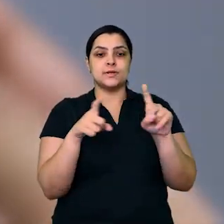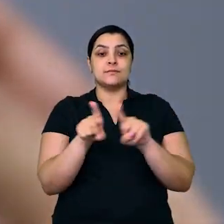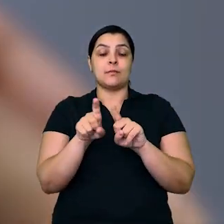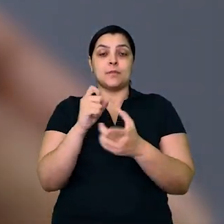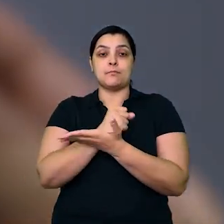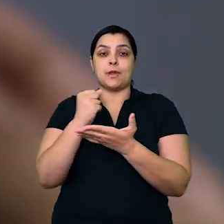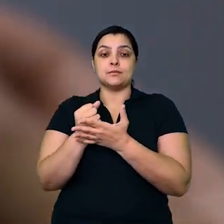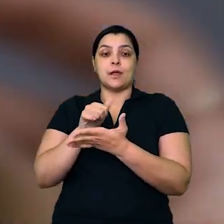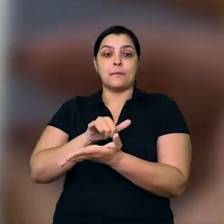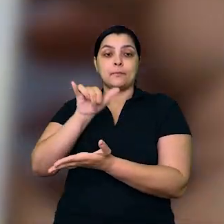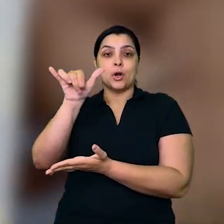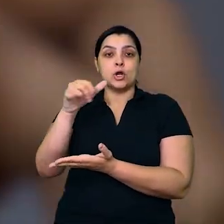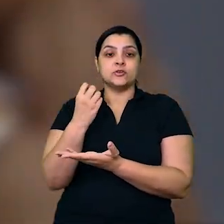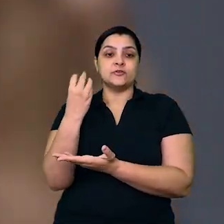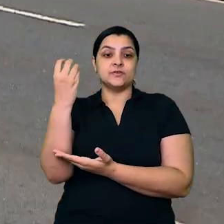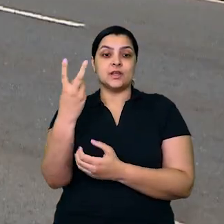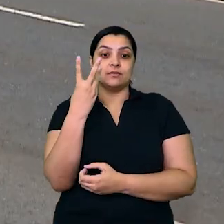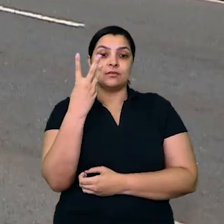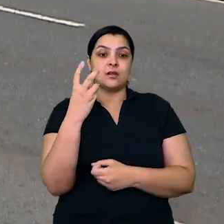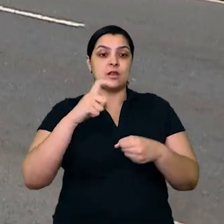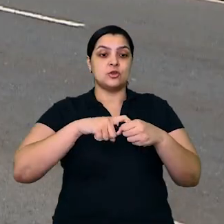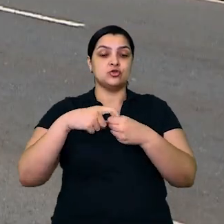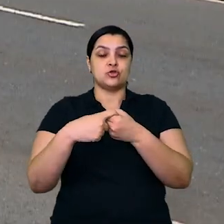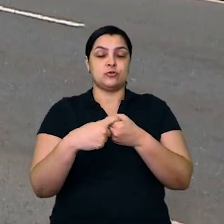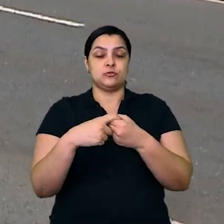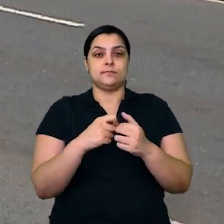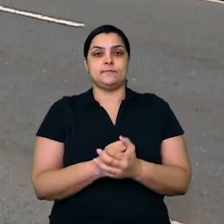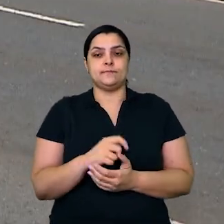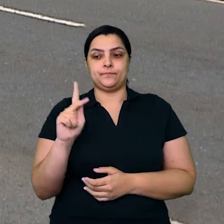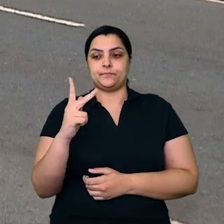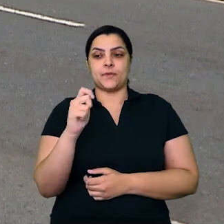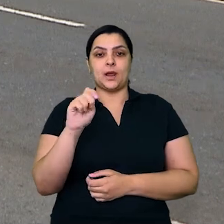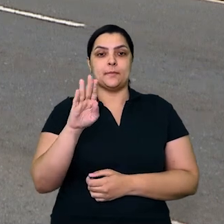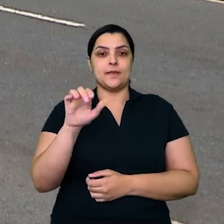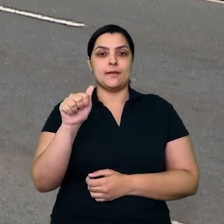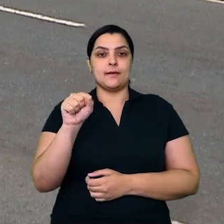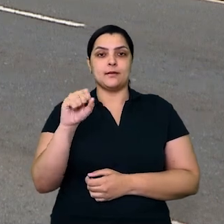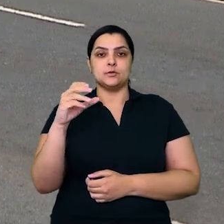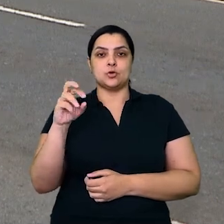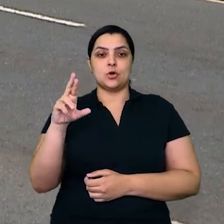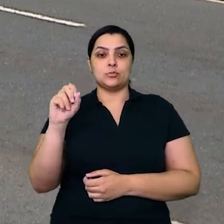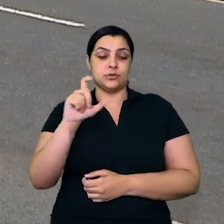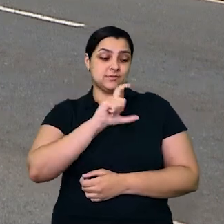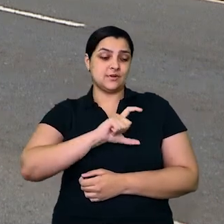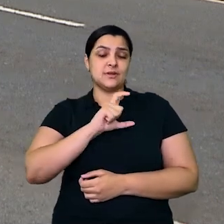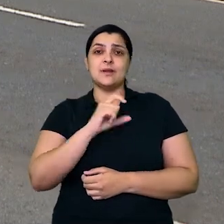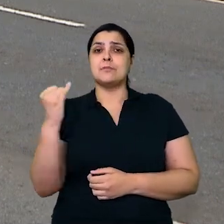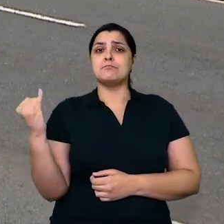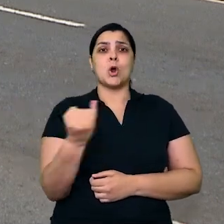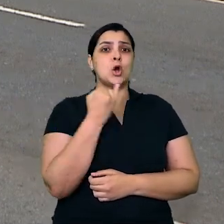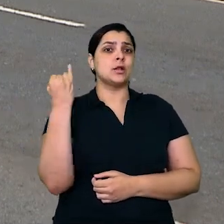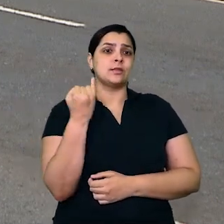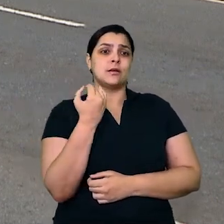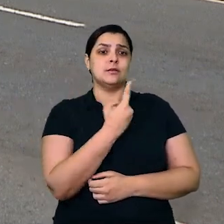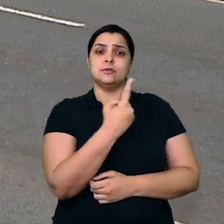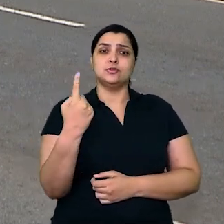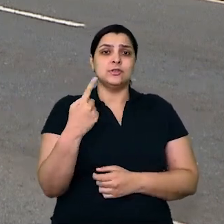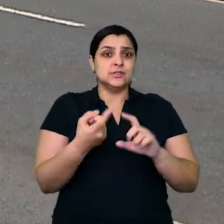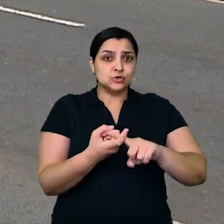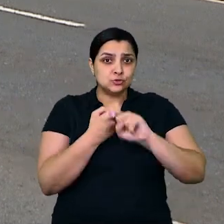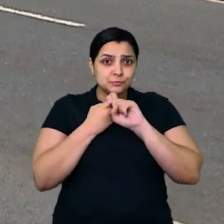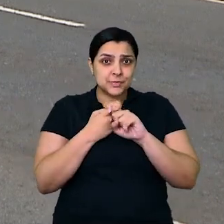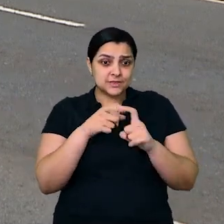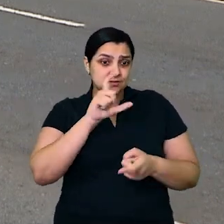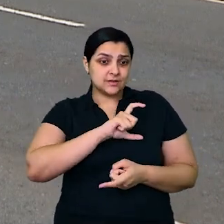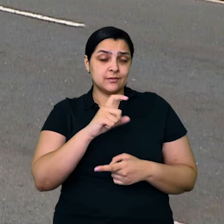dos passaportes dos 3 sócios. Por meio de habeas corpus, os empresários alegaram que a CNH é indispensável e que a suspensão do